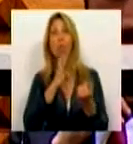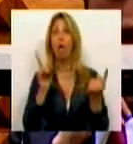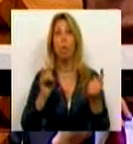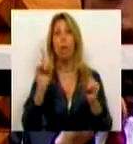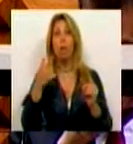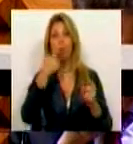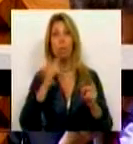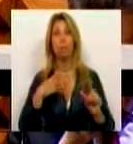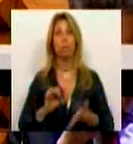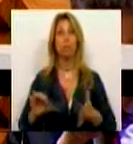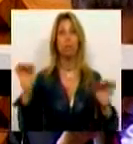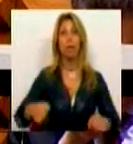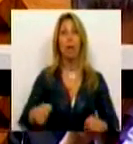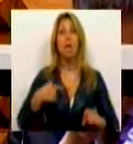se